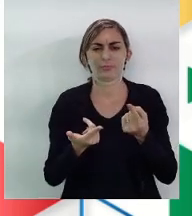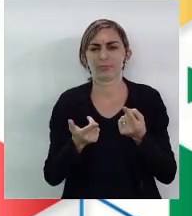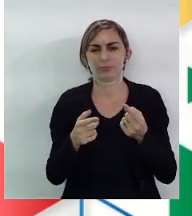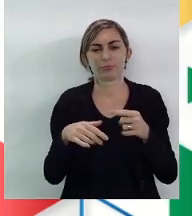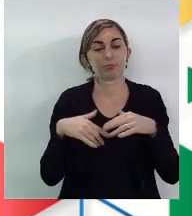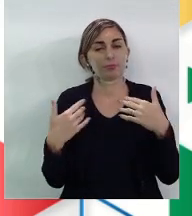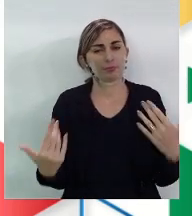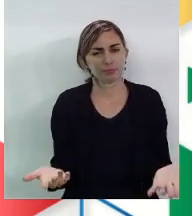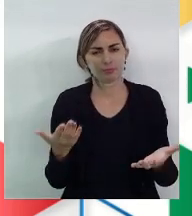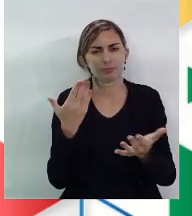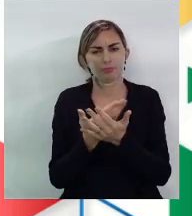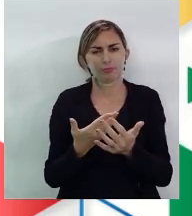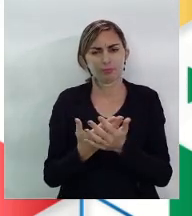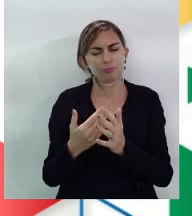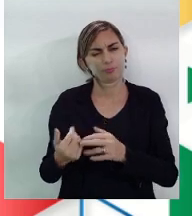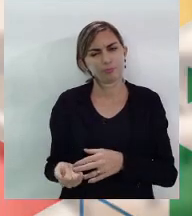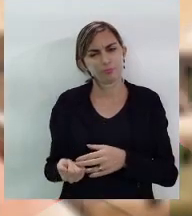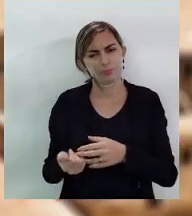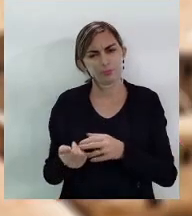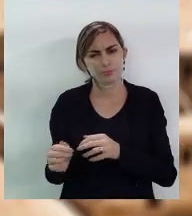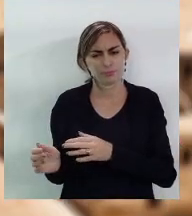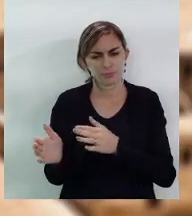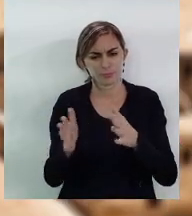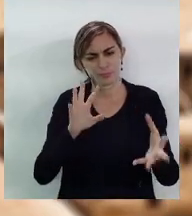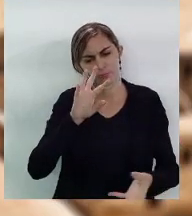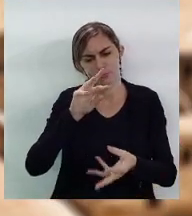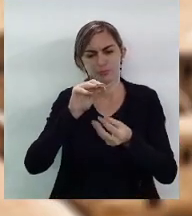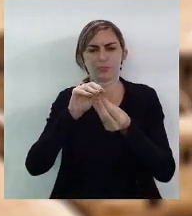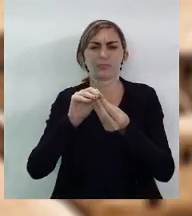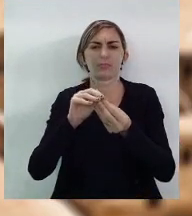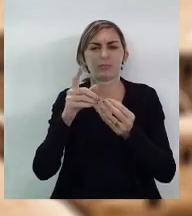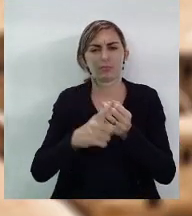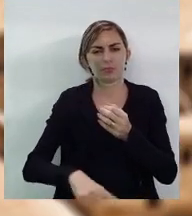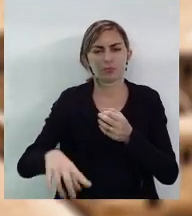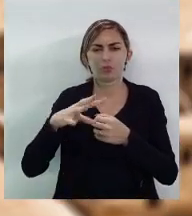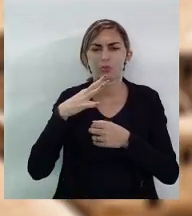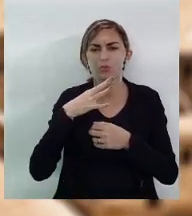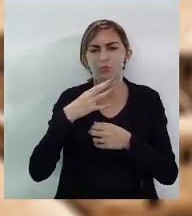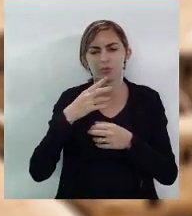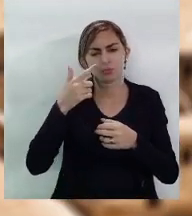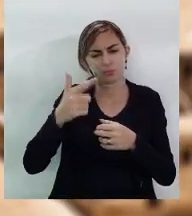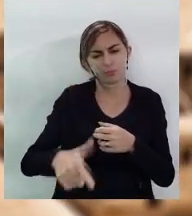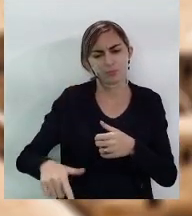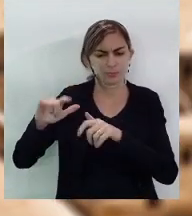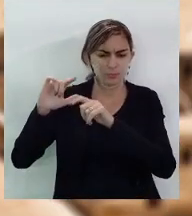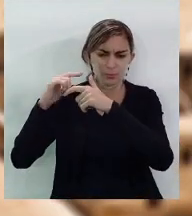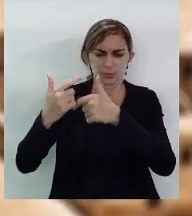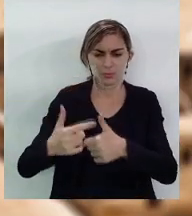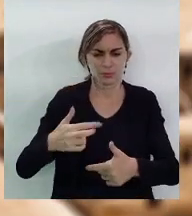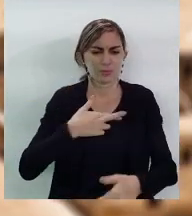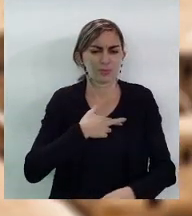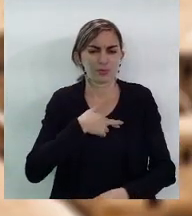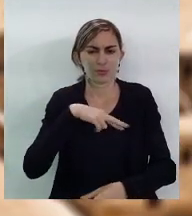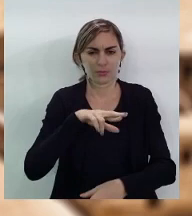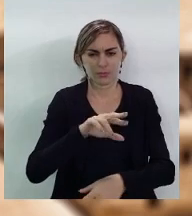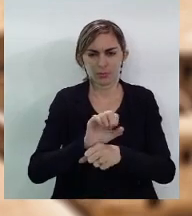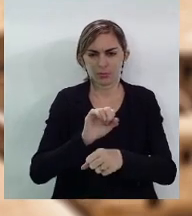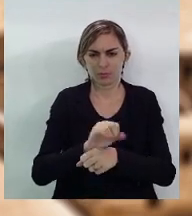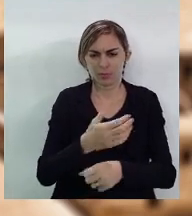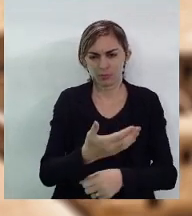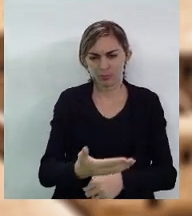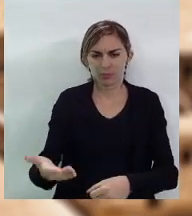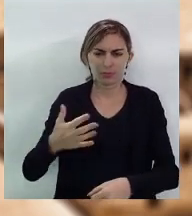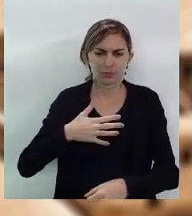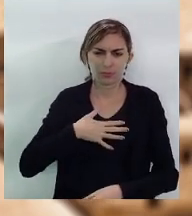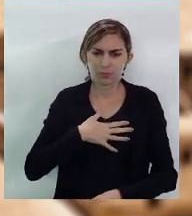então, estudantes, num breve resumo aqui, nós conhecemos mais uma tradição religiosa. Espero que